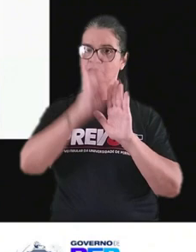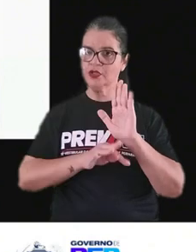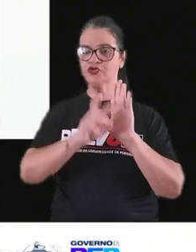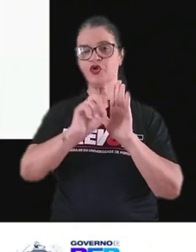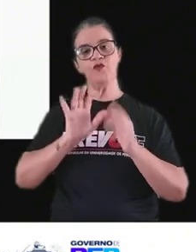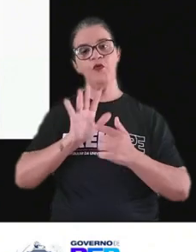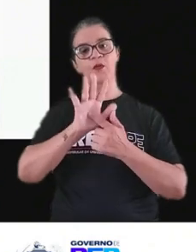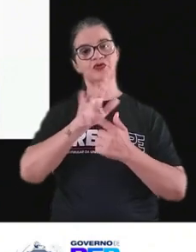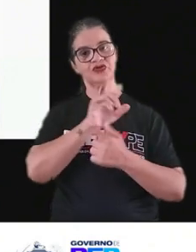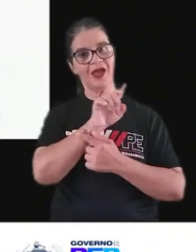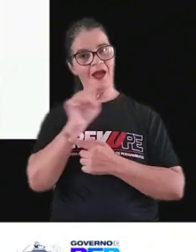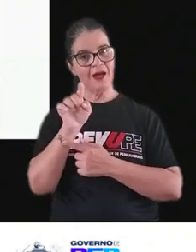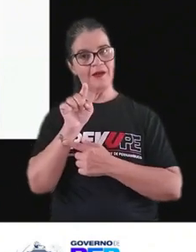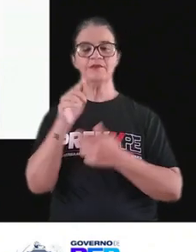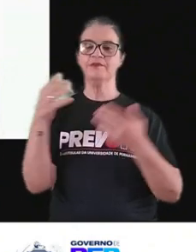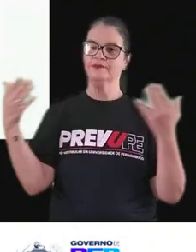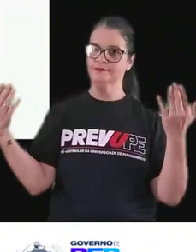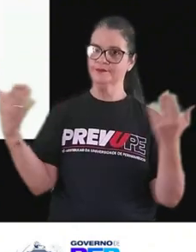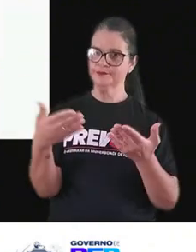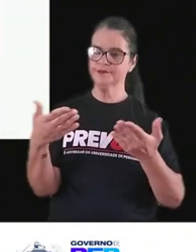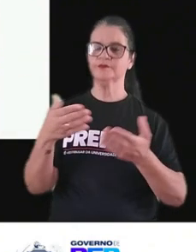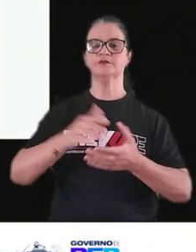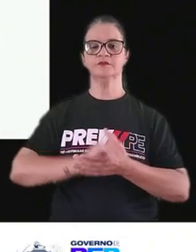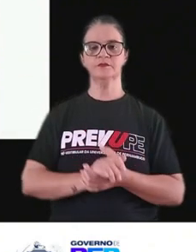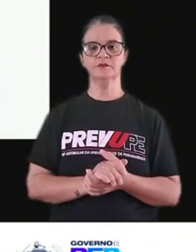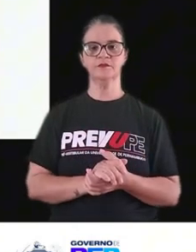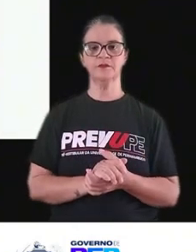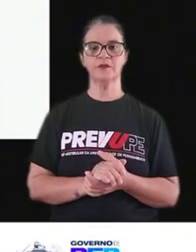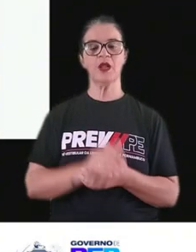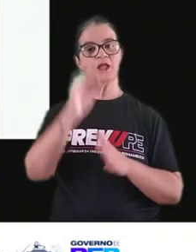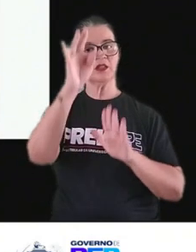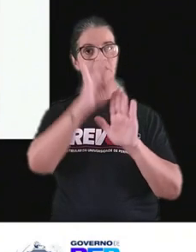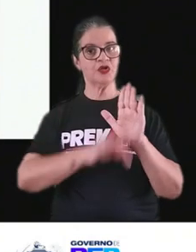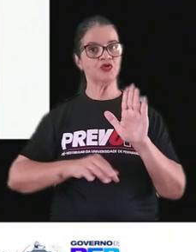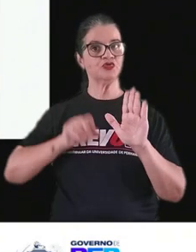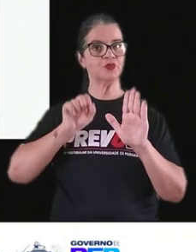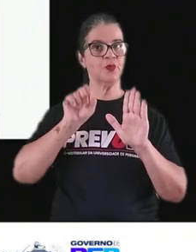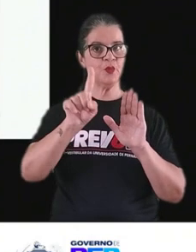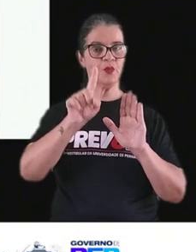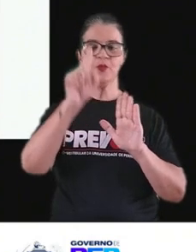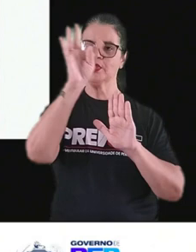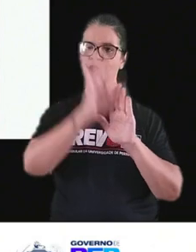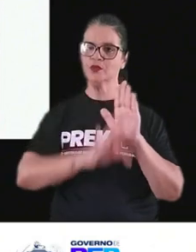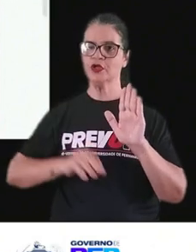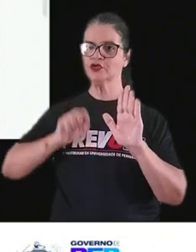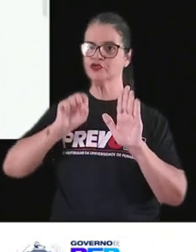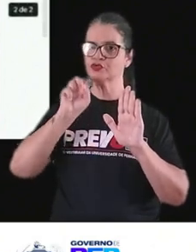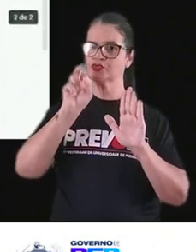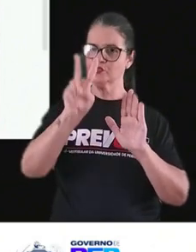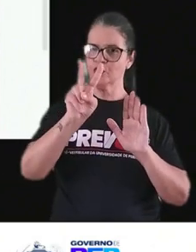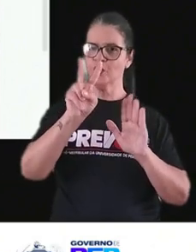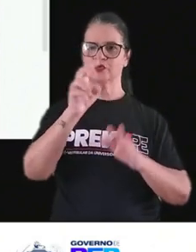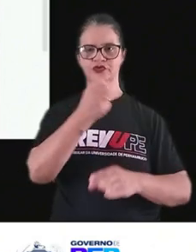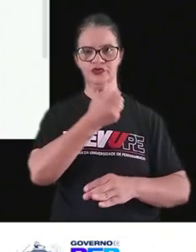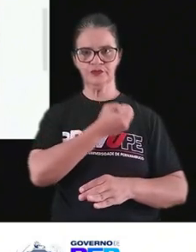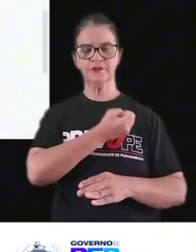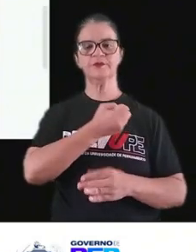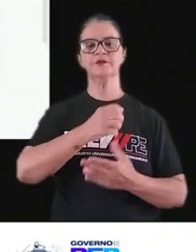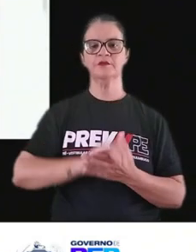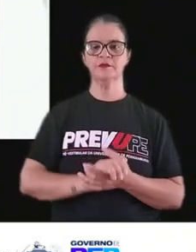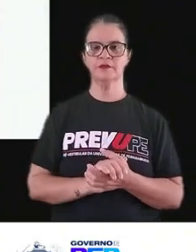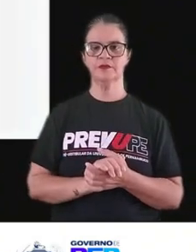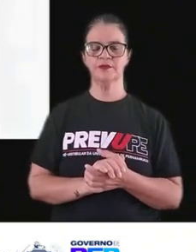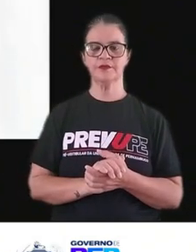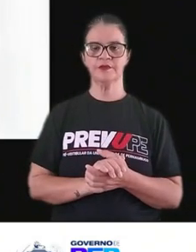textos que eu vou mostrar agora para vocês texto 1 e o texto número 2